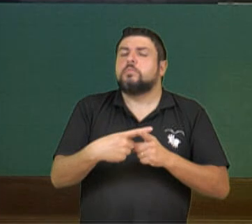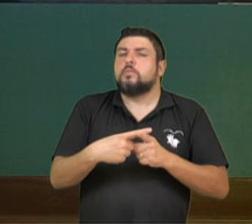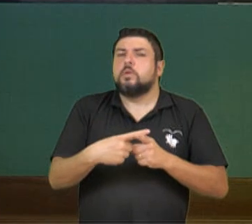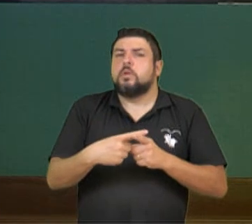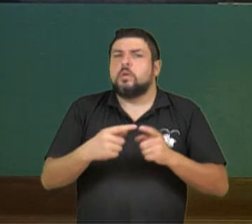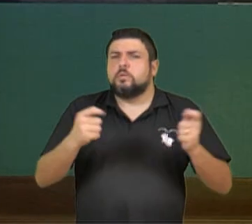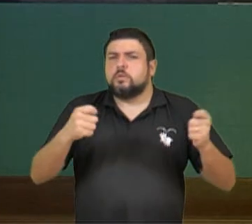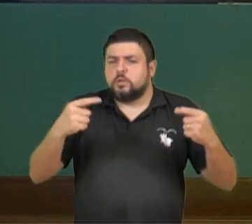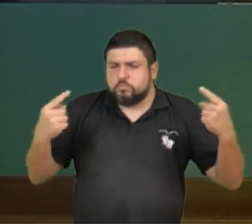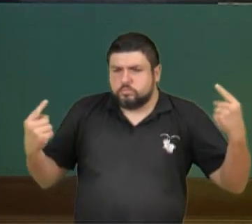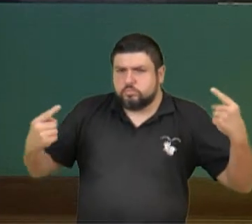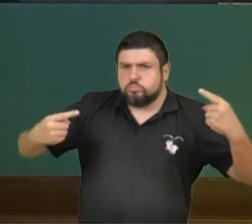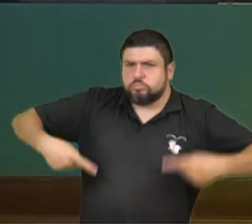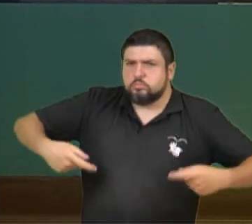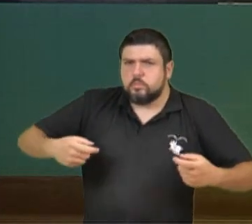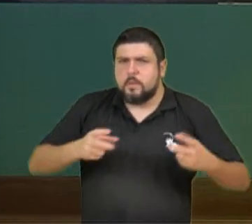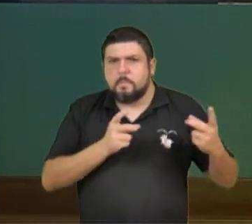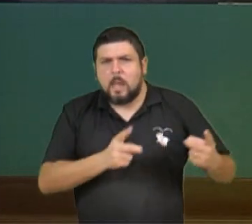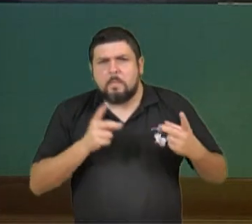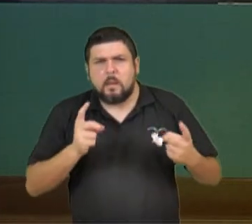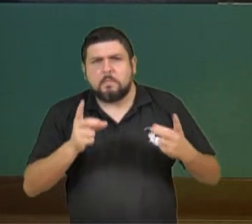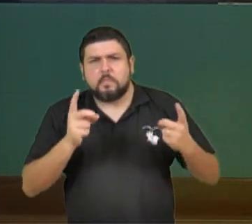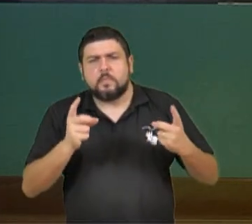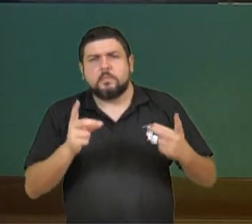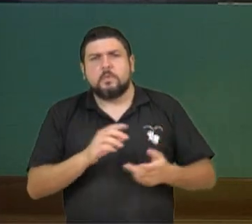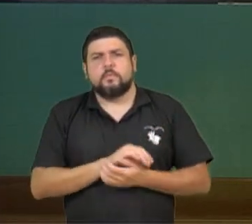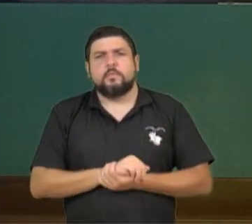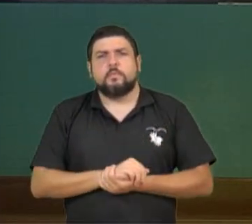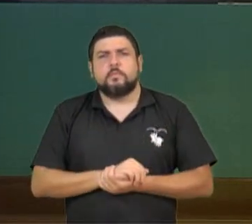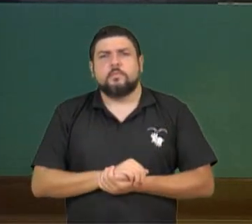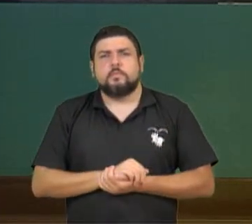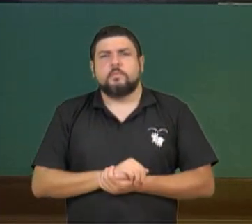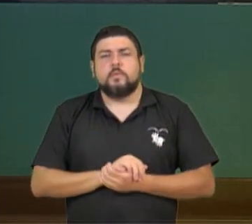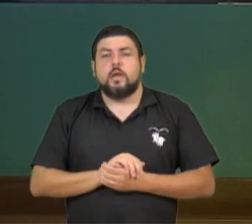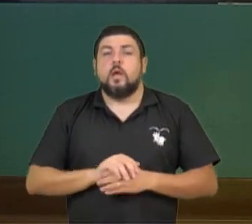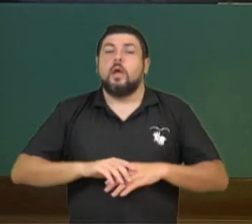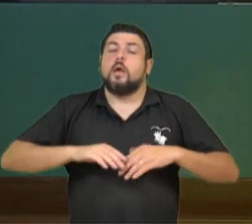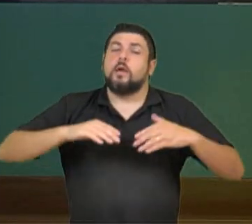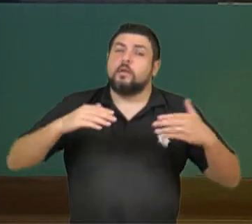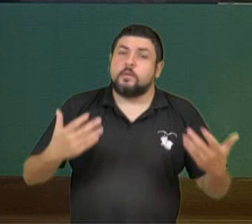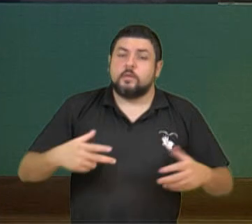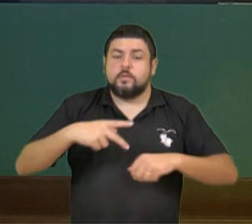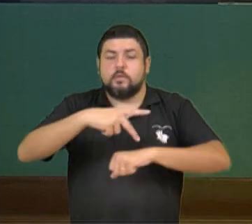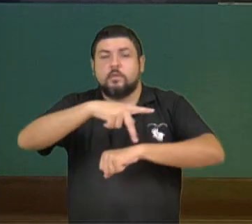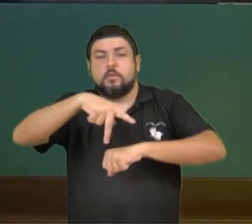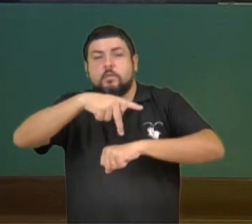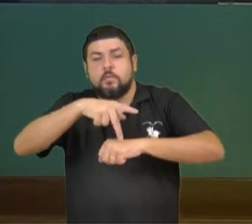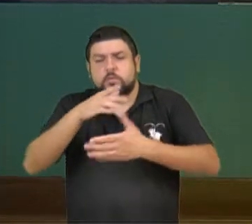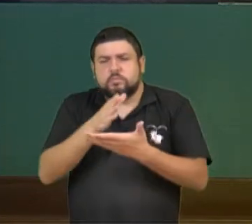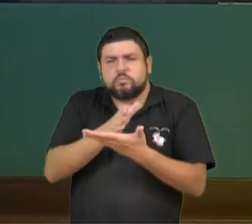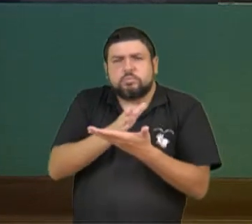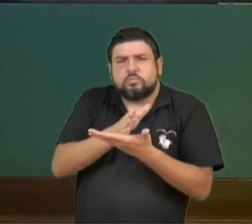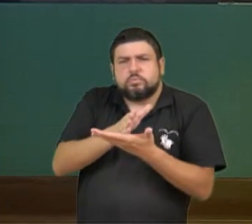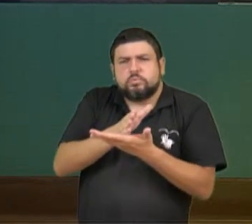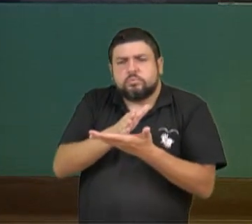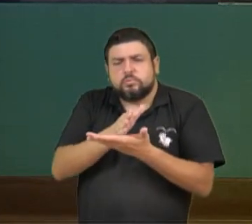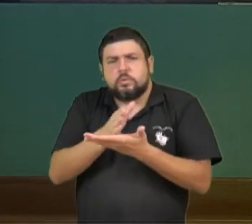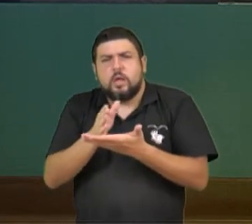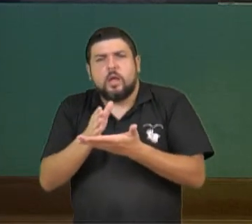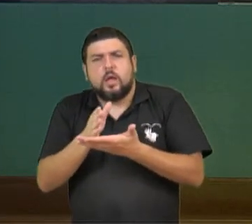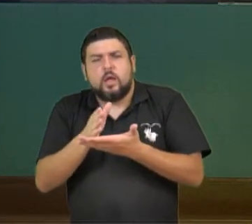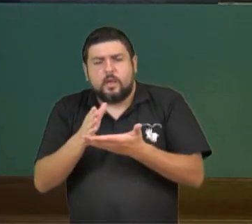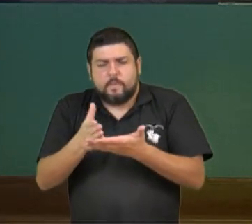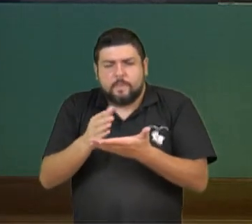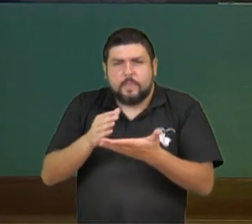da concorrência. Então, essas fronteiras que dividem os países começam então a ter uma nova visão,